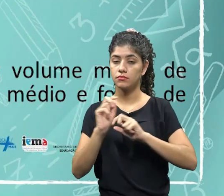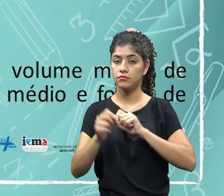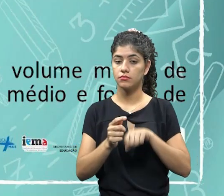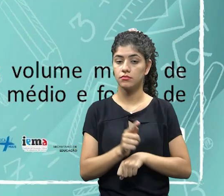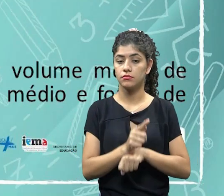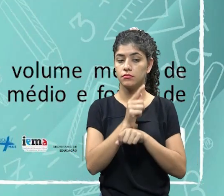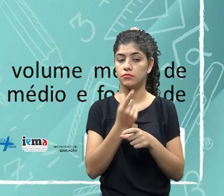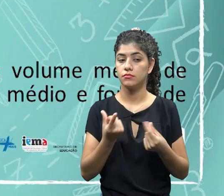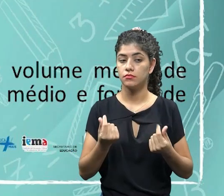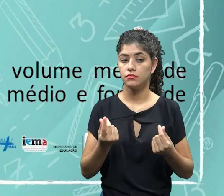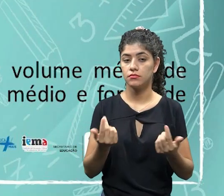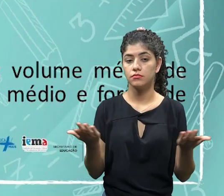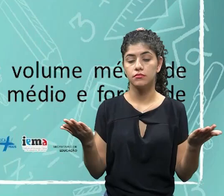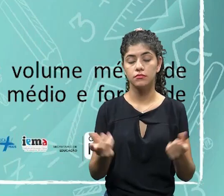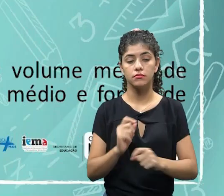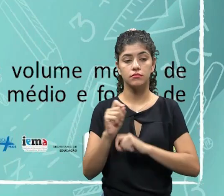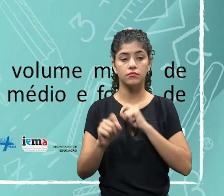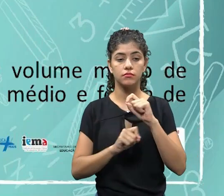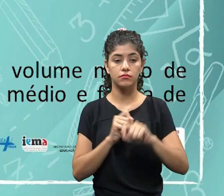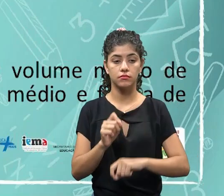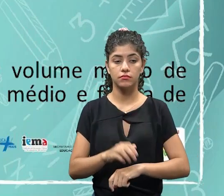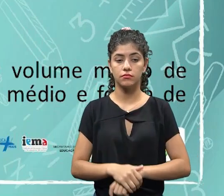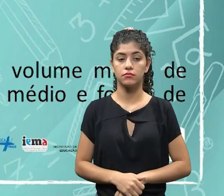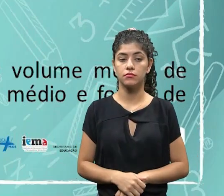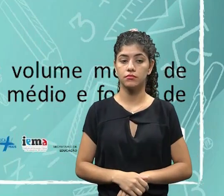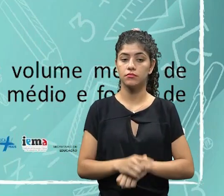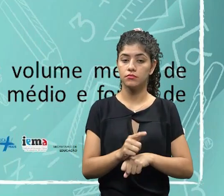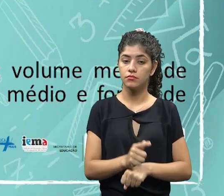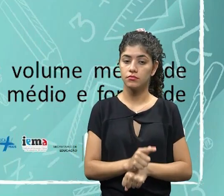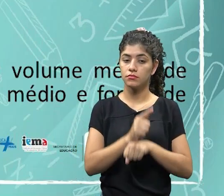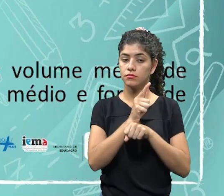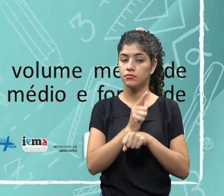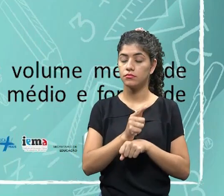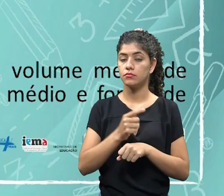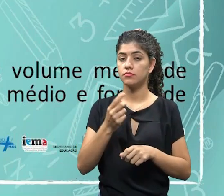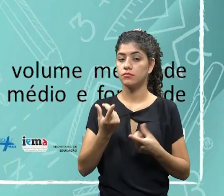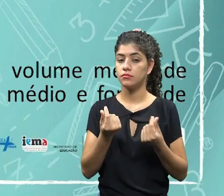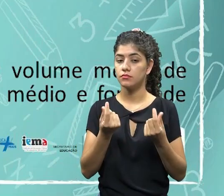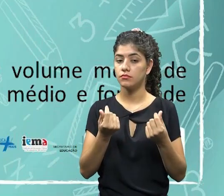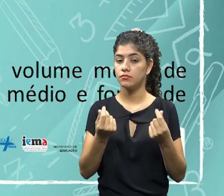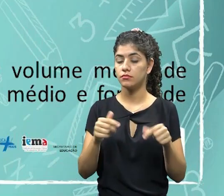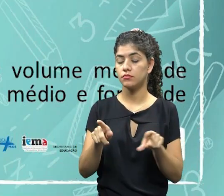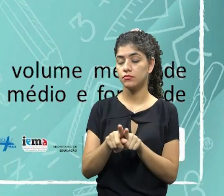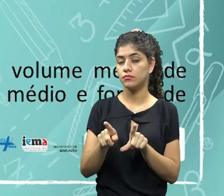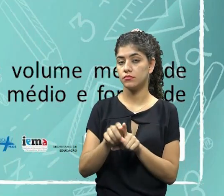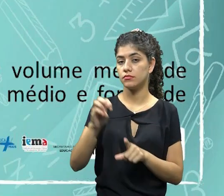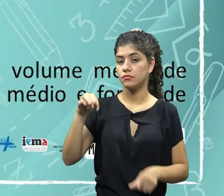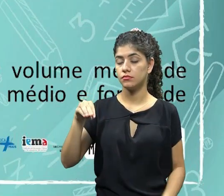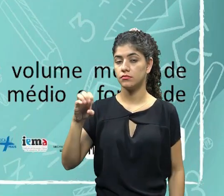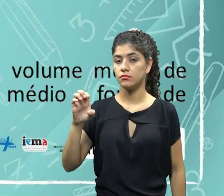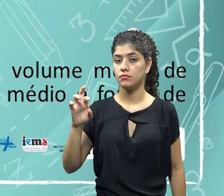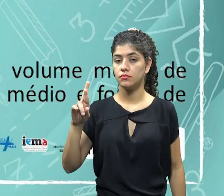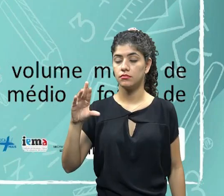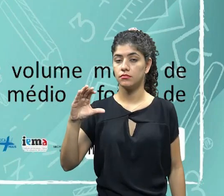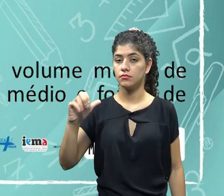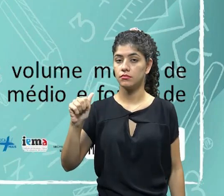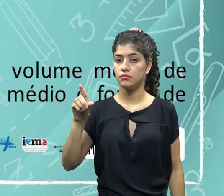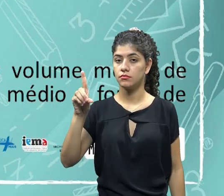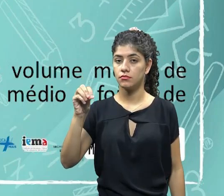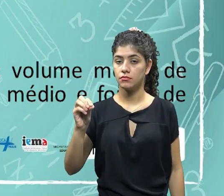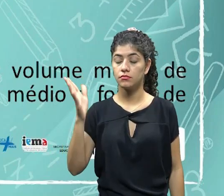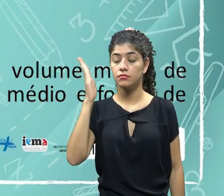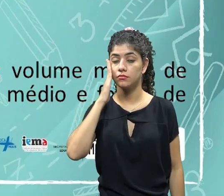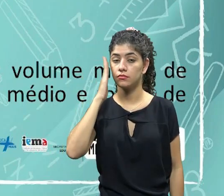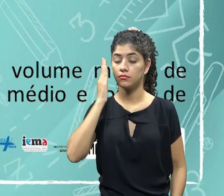Agora, com relação ao gestor financeiro, ao mercado, o mercado aí é muito legal você entender como funciona isso, porque está